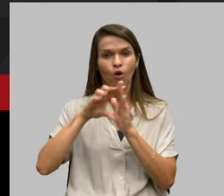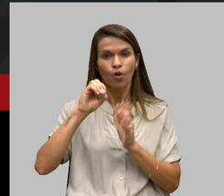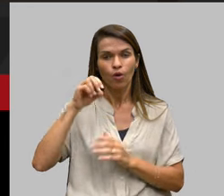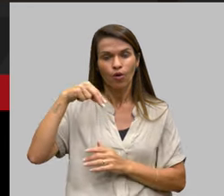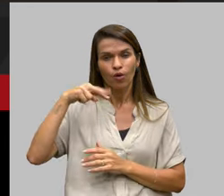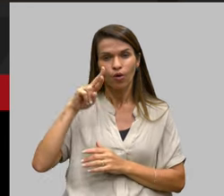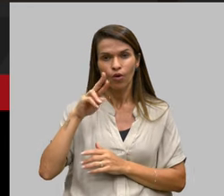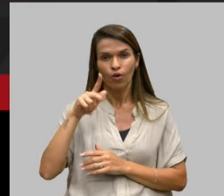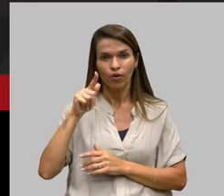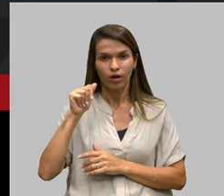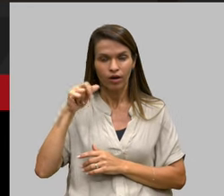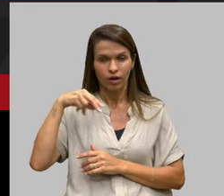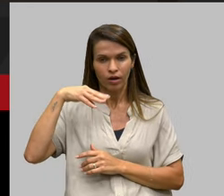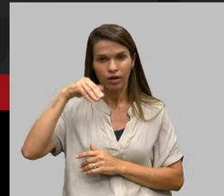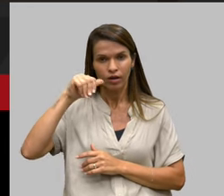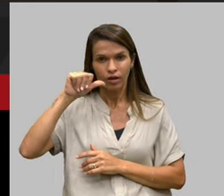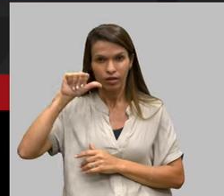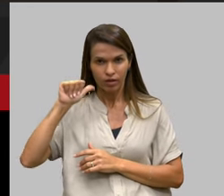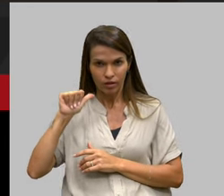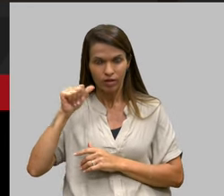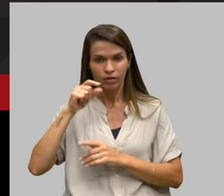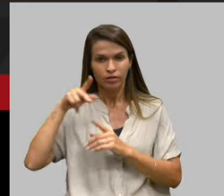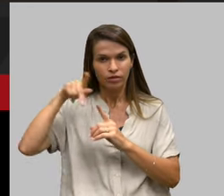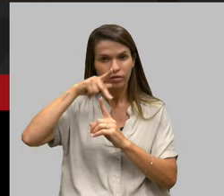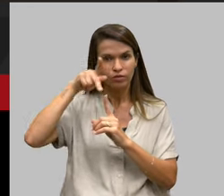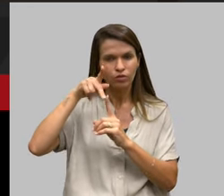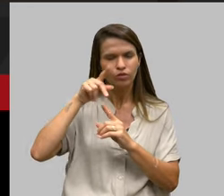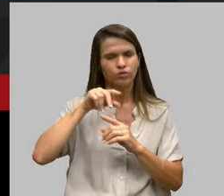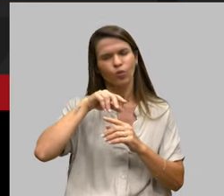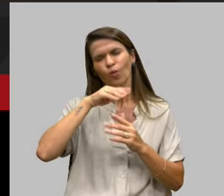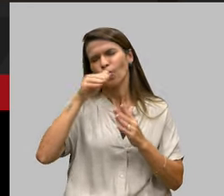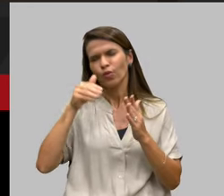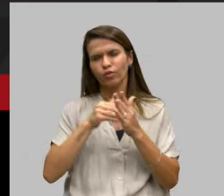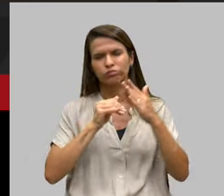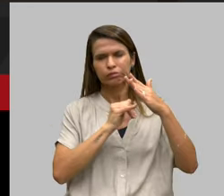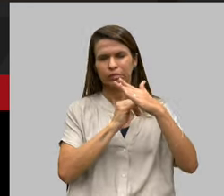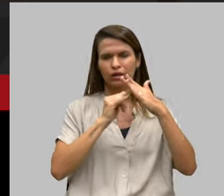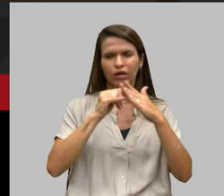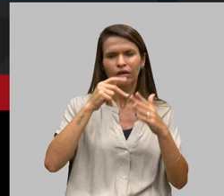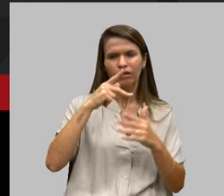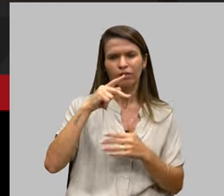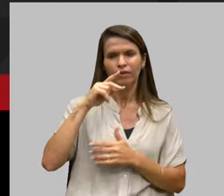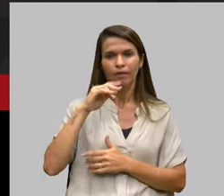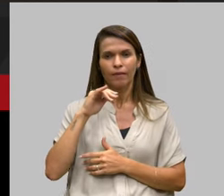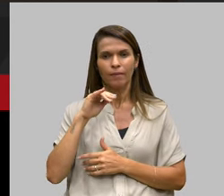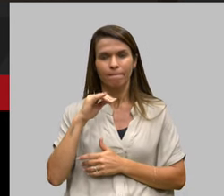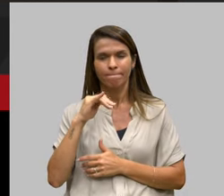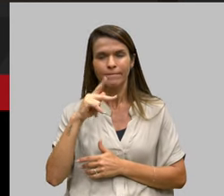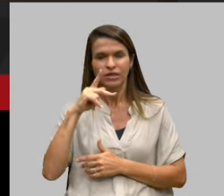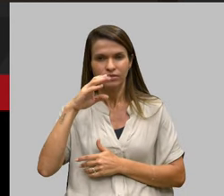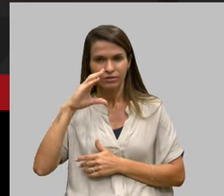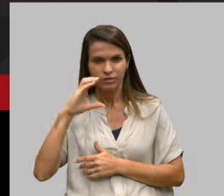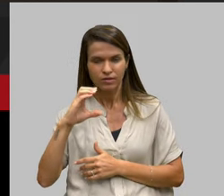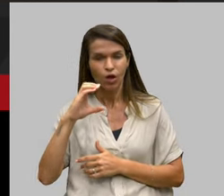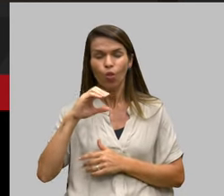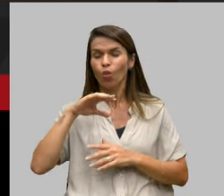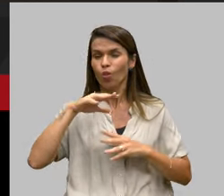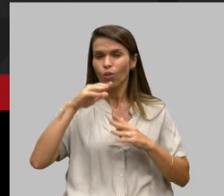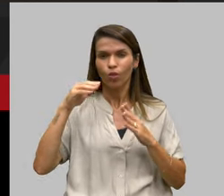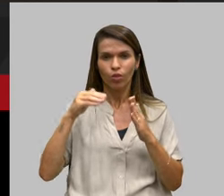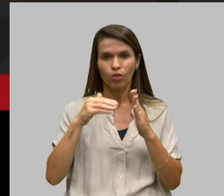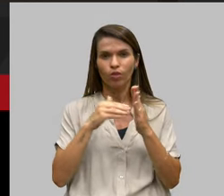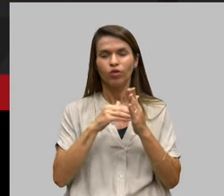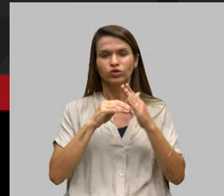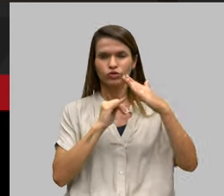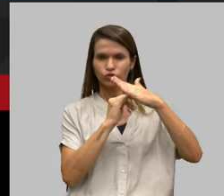legislações de todos os institutos de previdência IAPI iapc iapb I aptec todos os iaps aqueles institutos